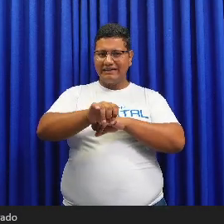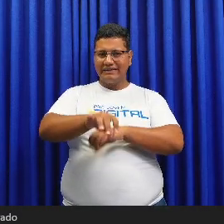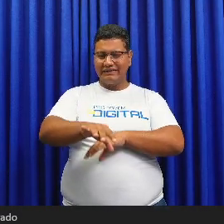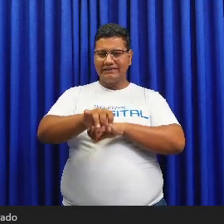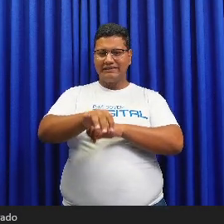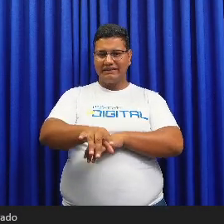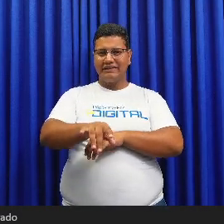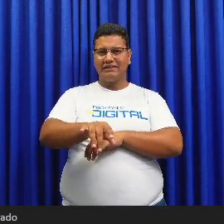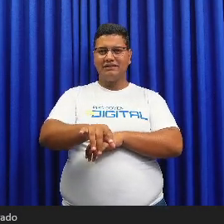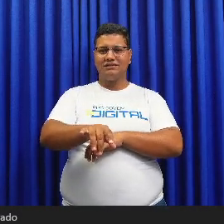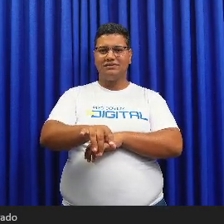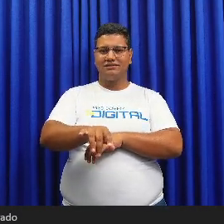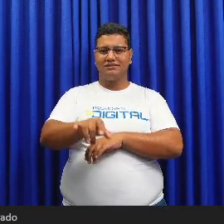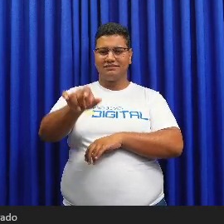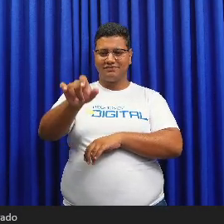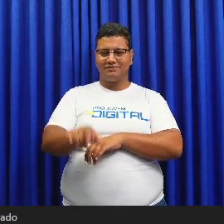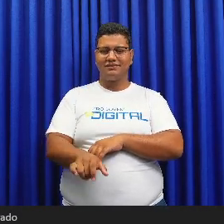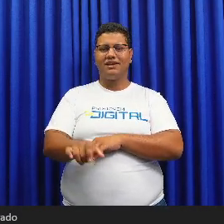de